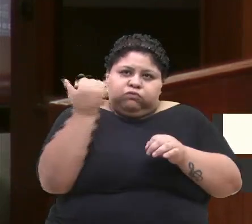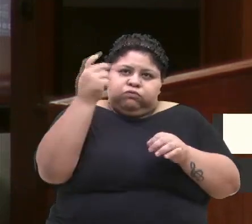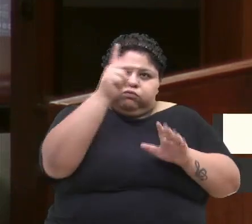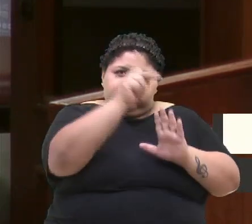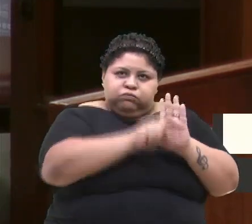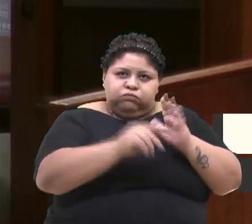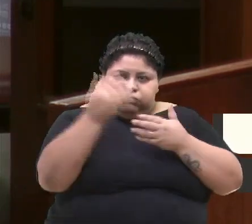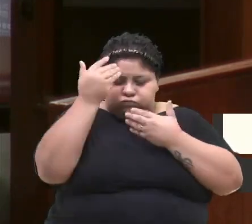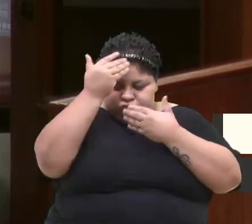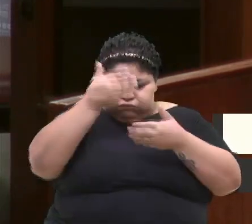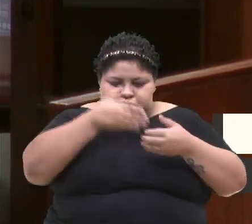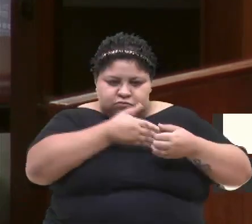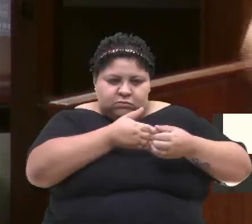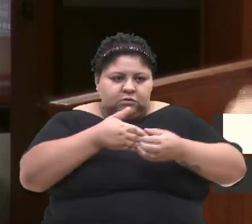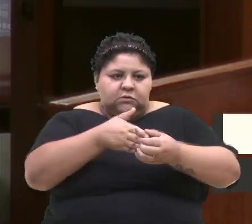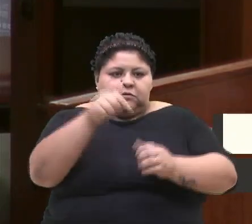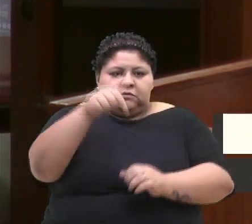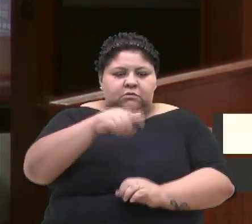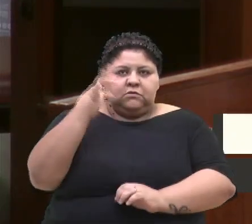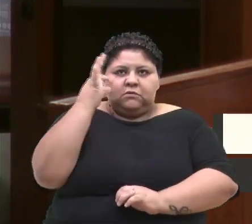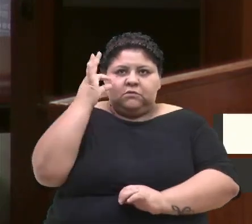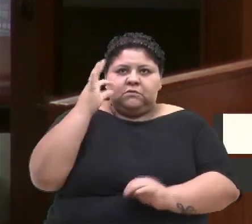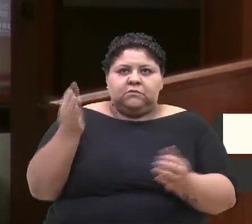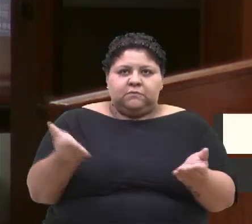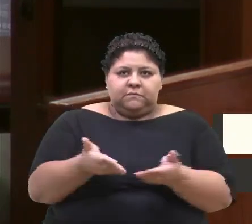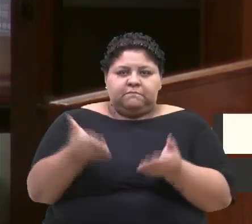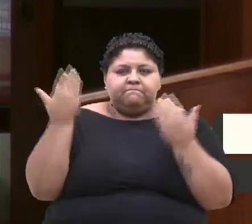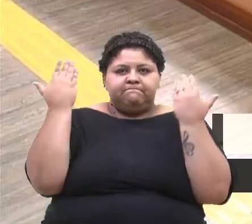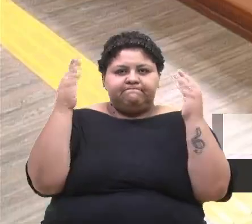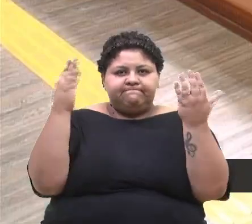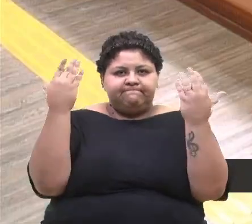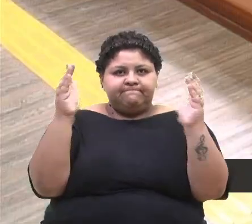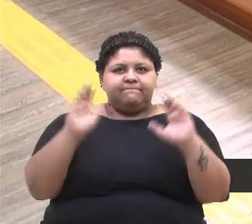nos acompanhar e estar aqui presente hoje. Parabéns. Obrigado. Isso aqui tá desde